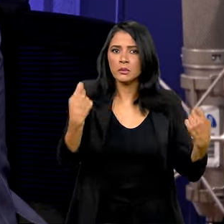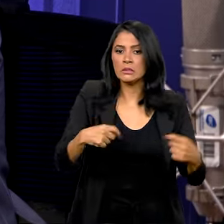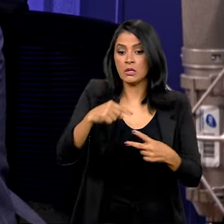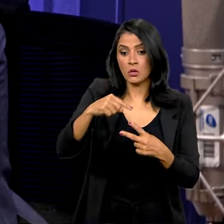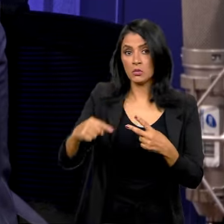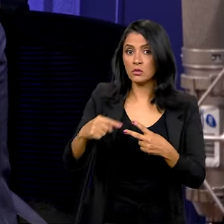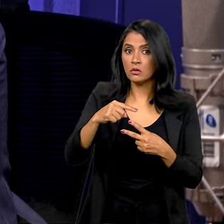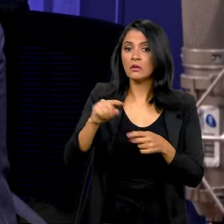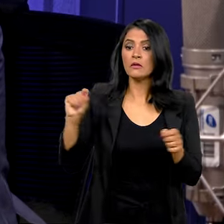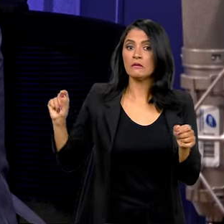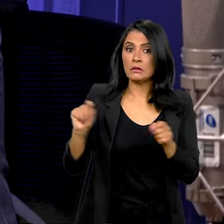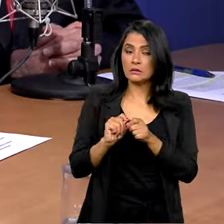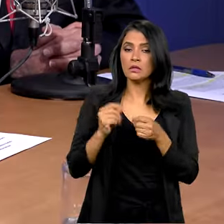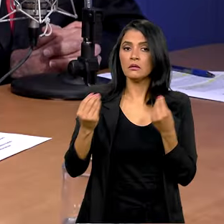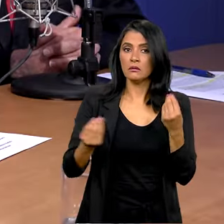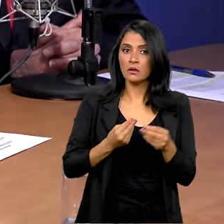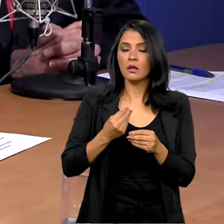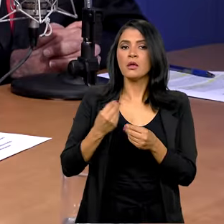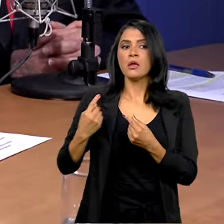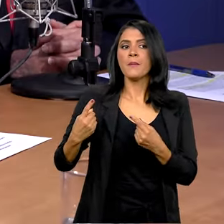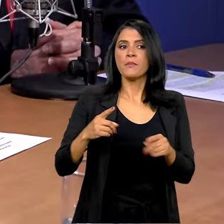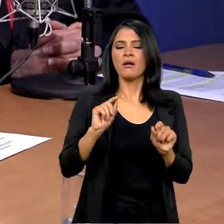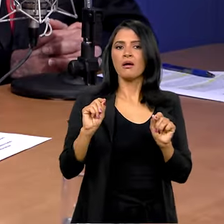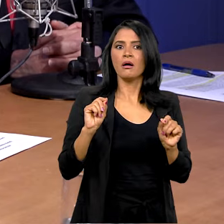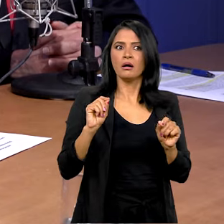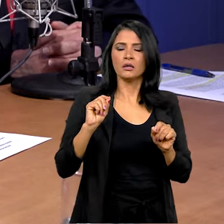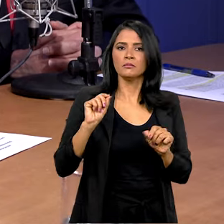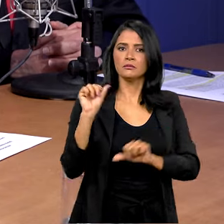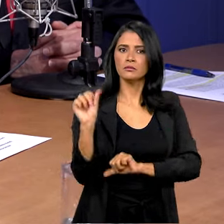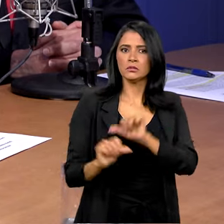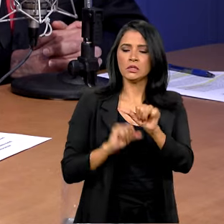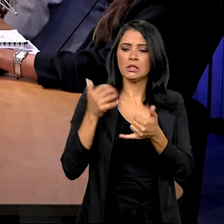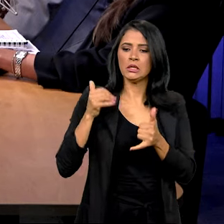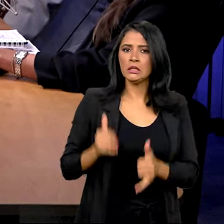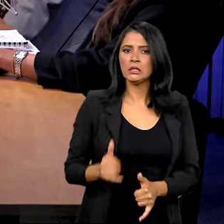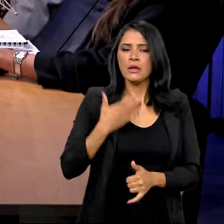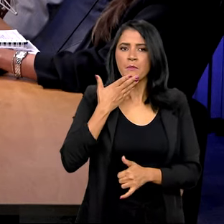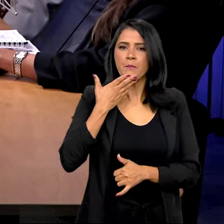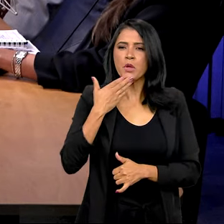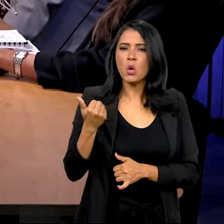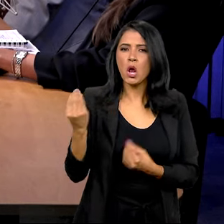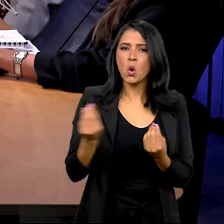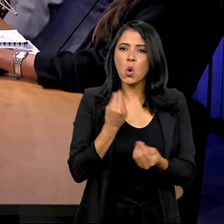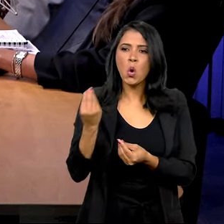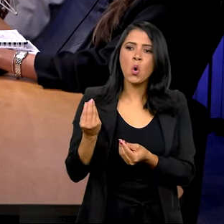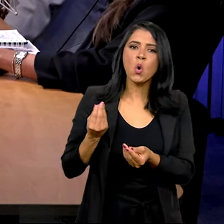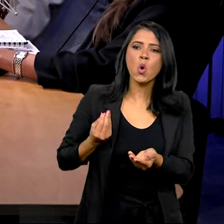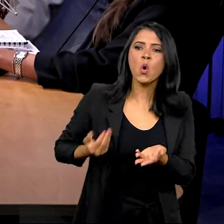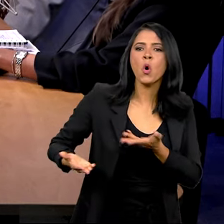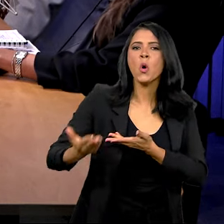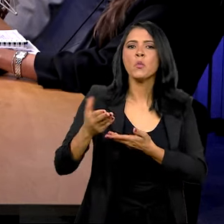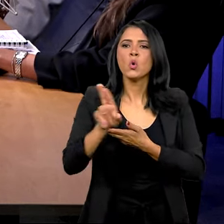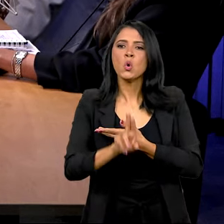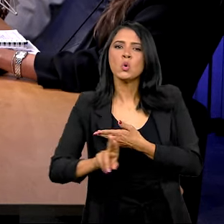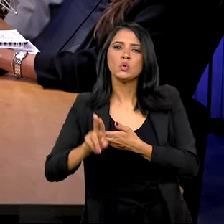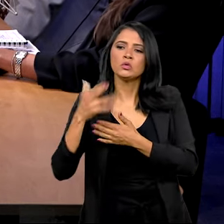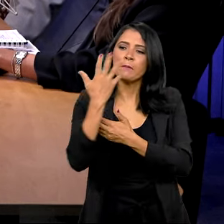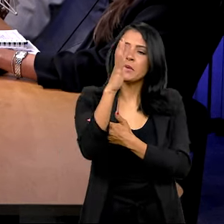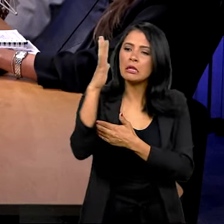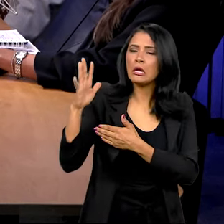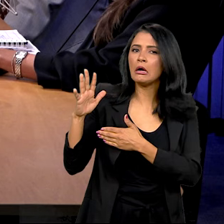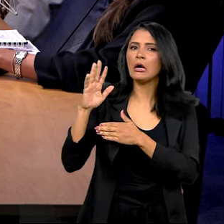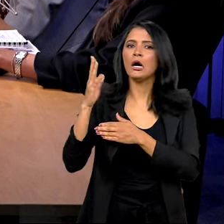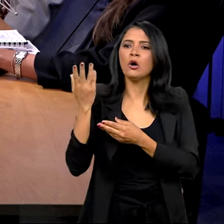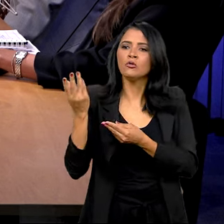fazer isso para enfrentar mudanças climáticas para melhorar o manejo ambiental mas sobretudo pensar